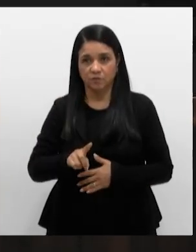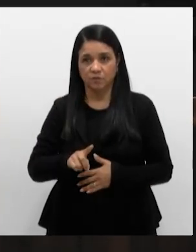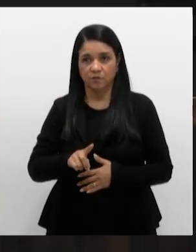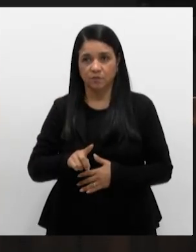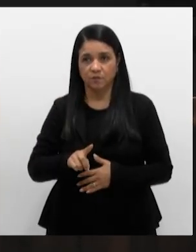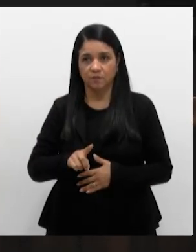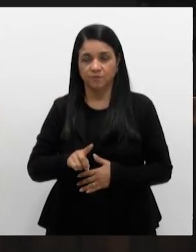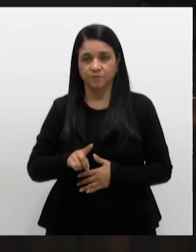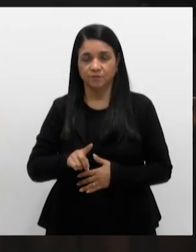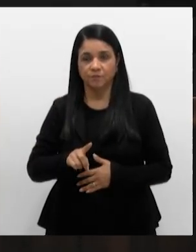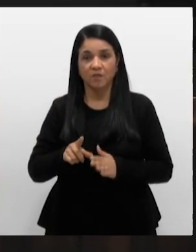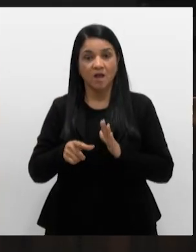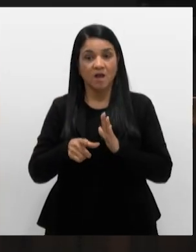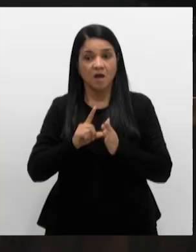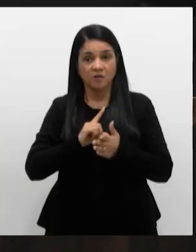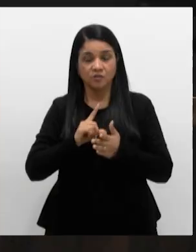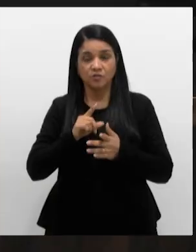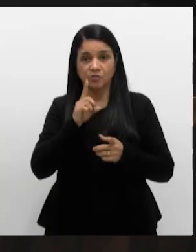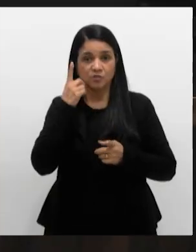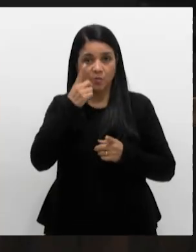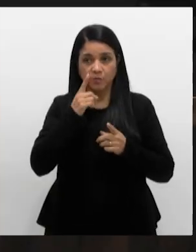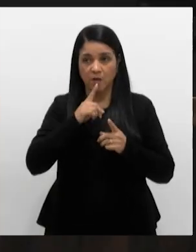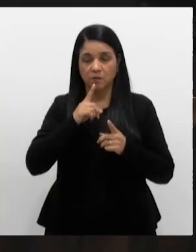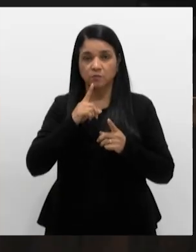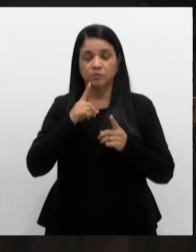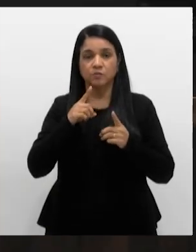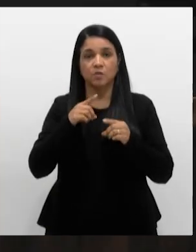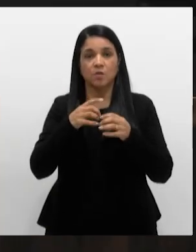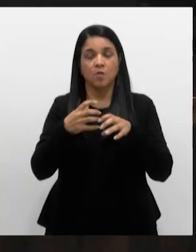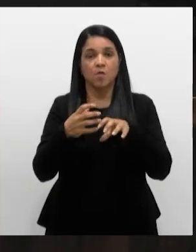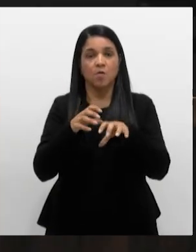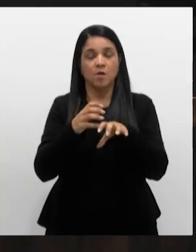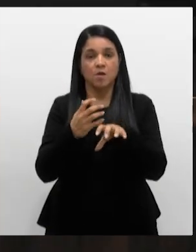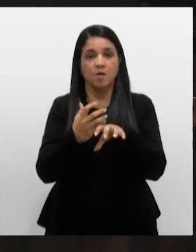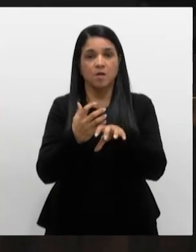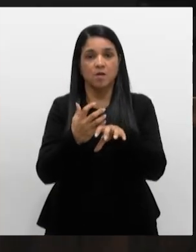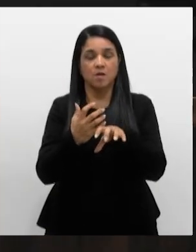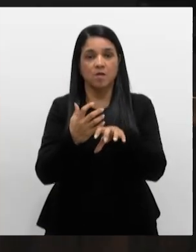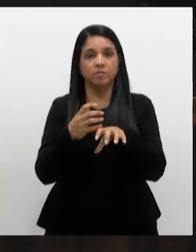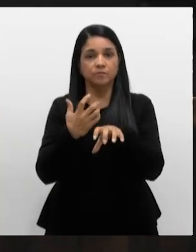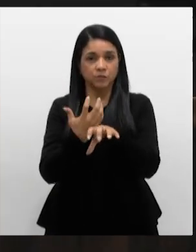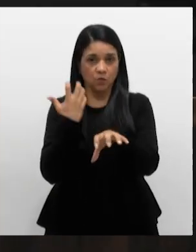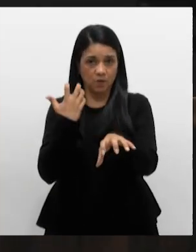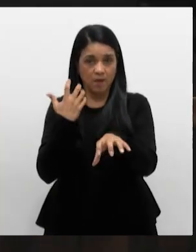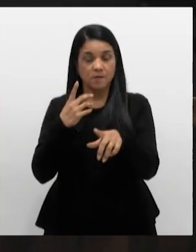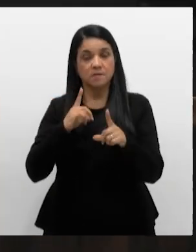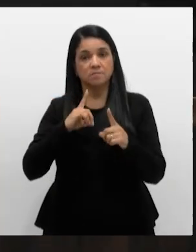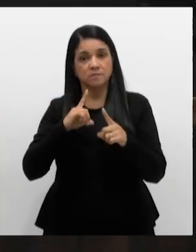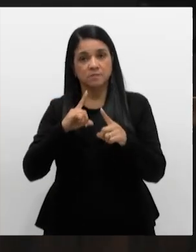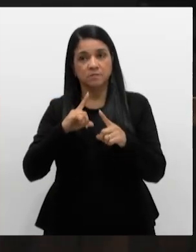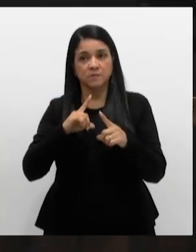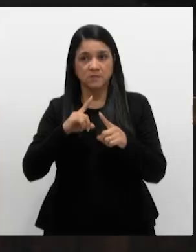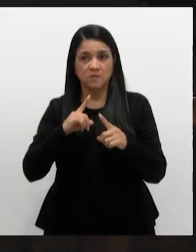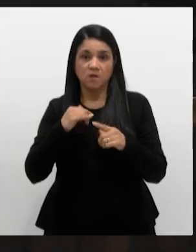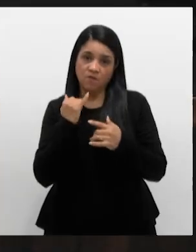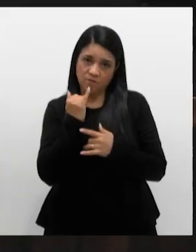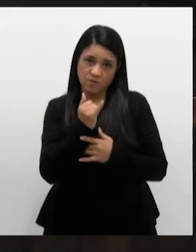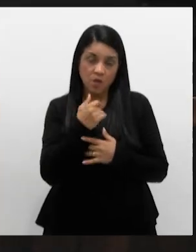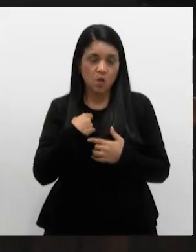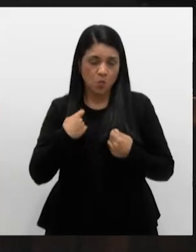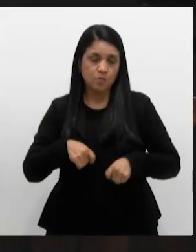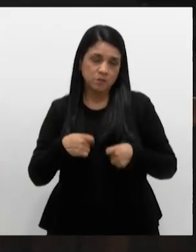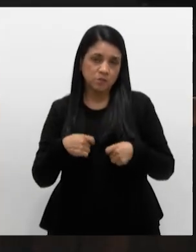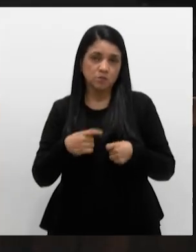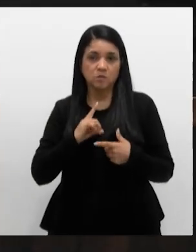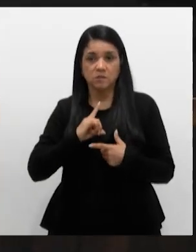da retirada aí dos deputados que estiverem online, puder comunicar aos outros, por força do regimento, e eu tenho que usar a palavra